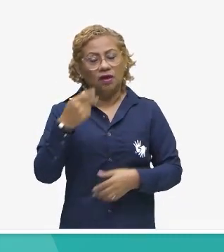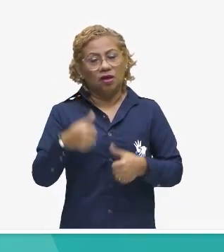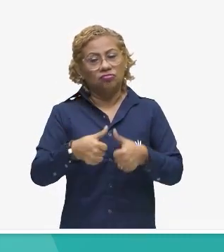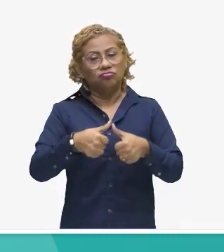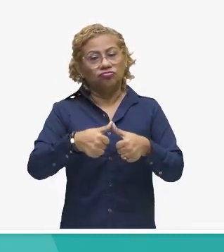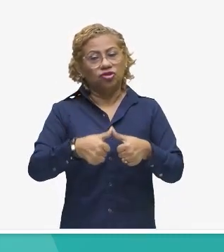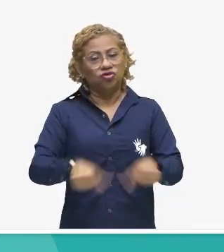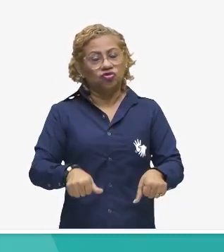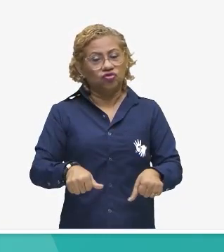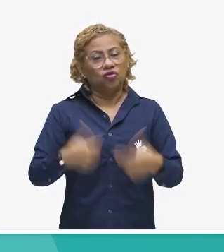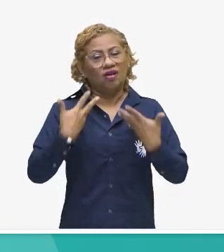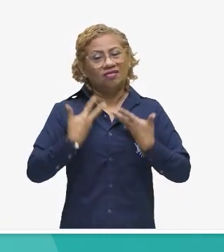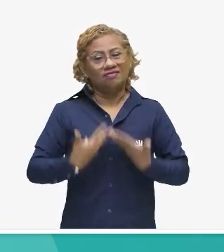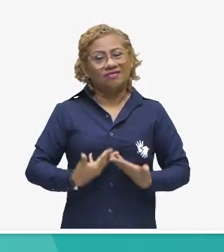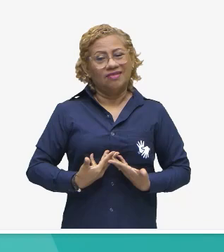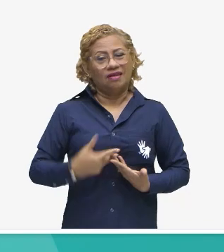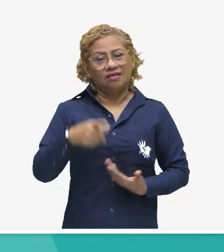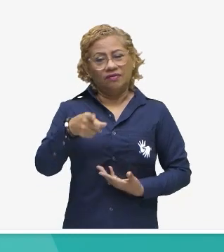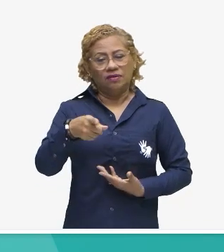O passado,